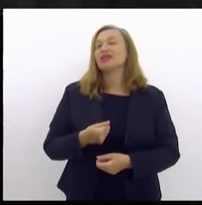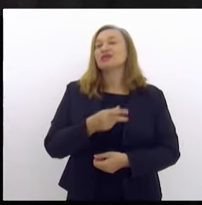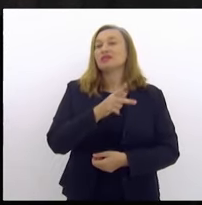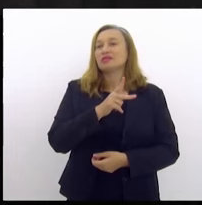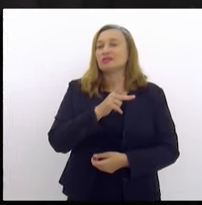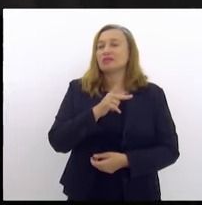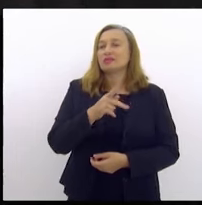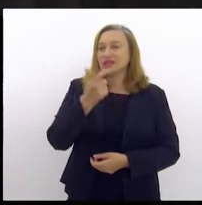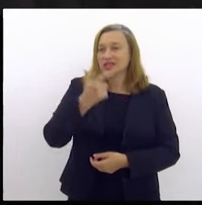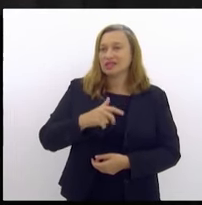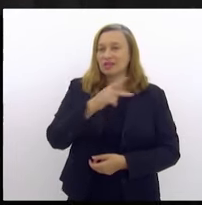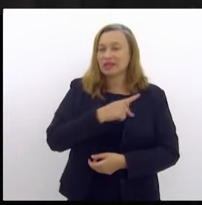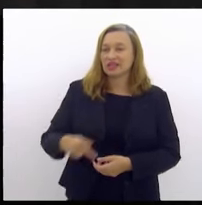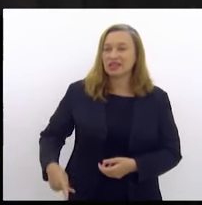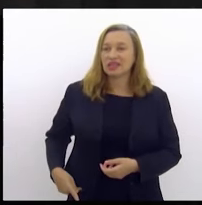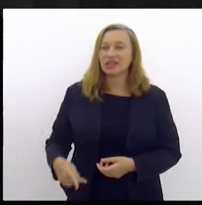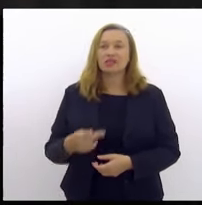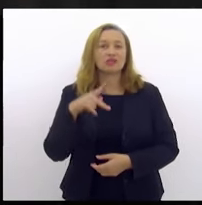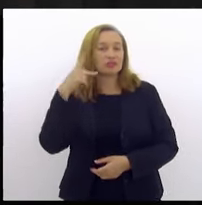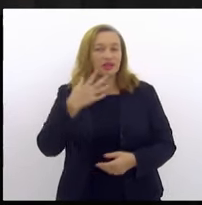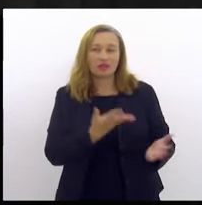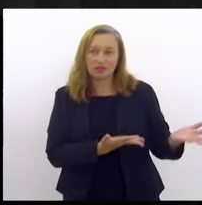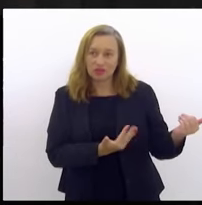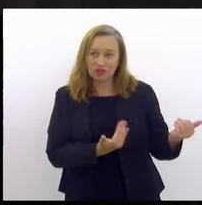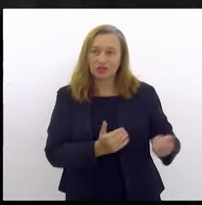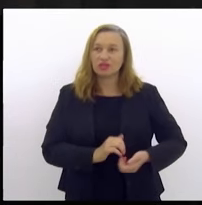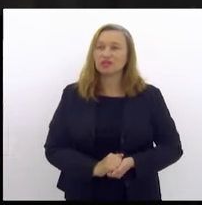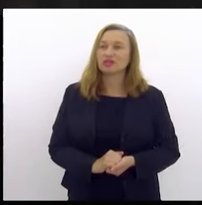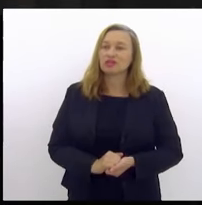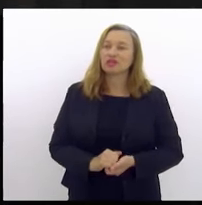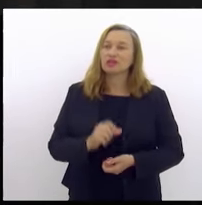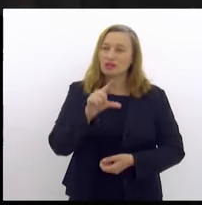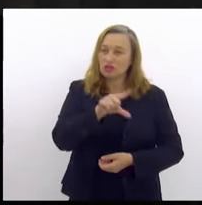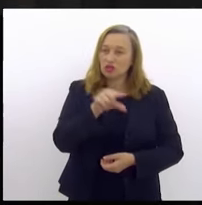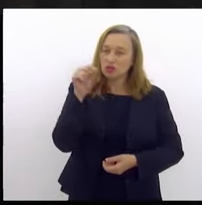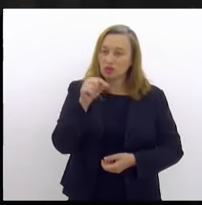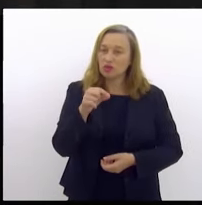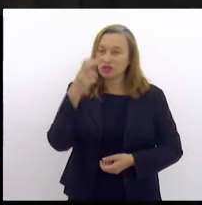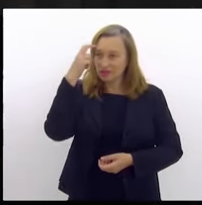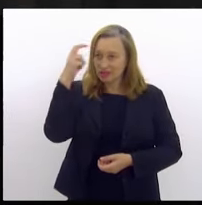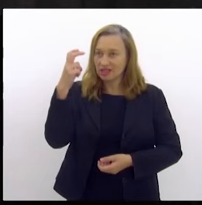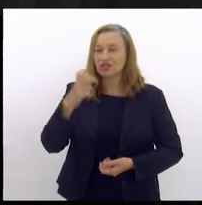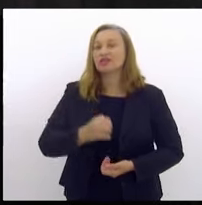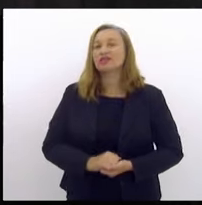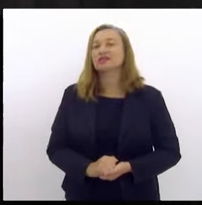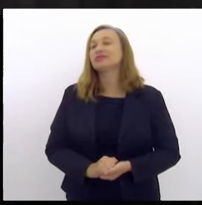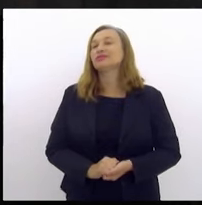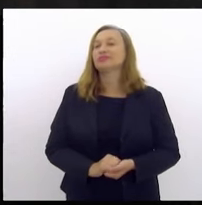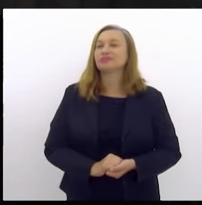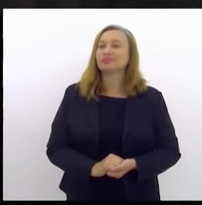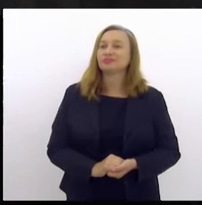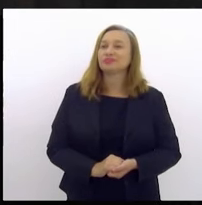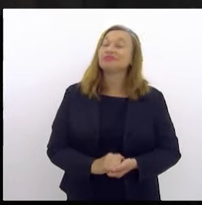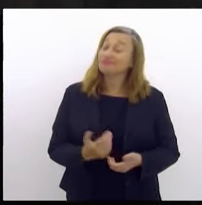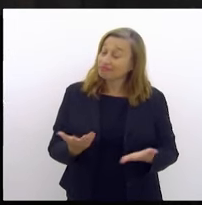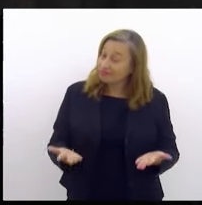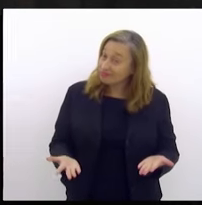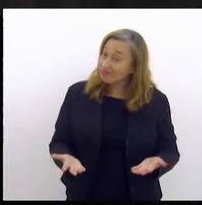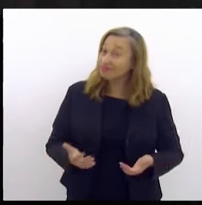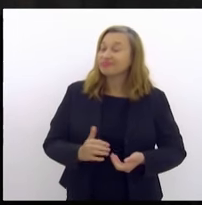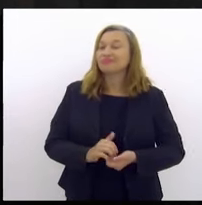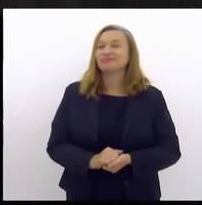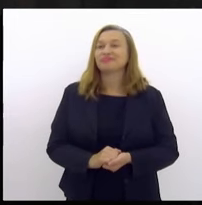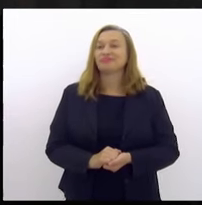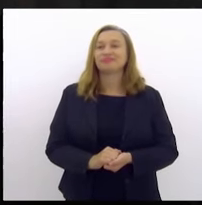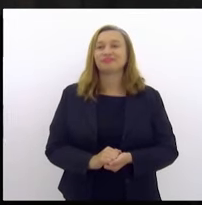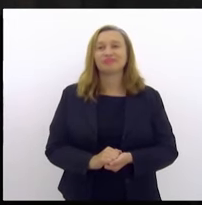Parlamento Juvenil e que o Parlamento Juvenil fez uma sábia escolha. Estou aqui